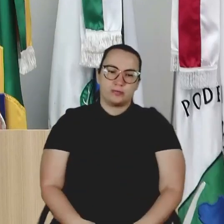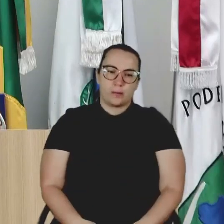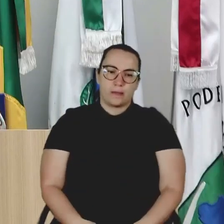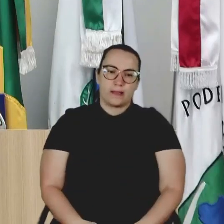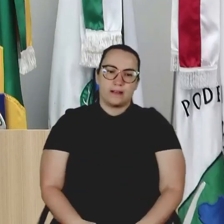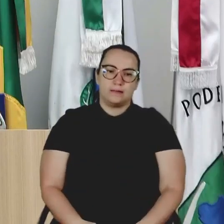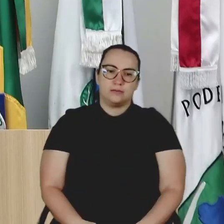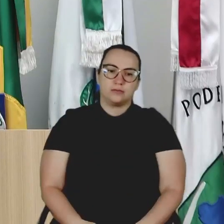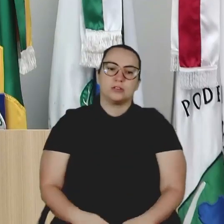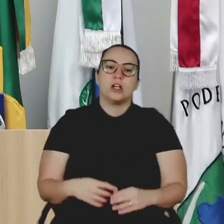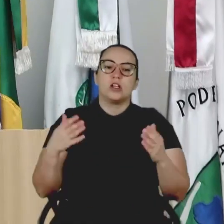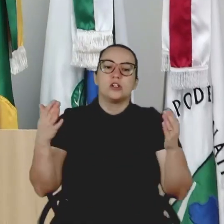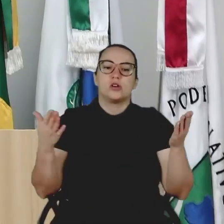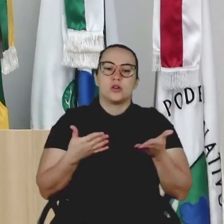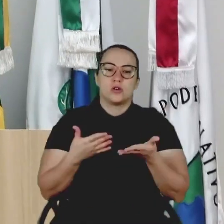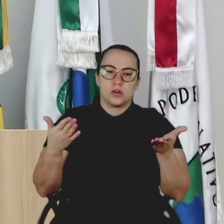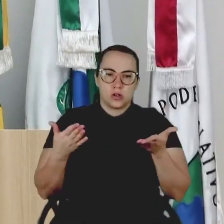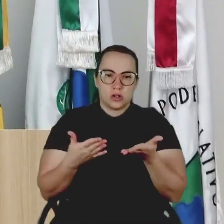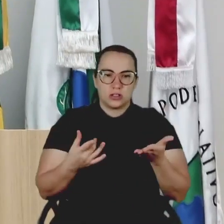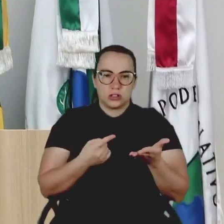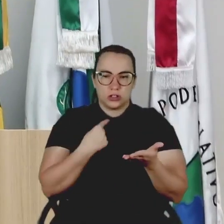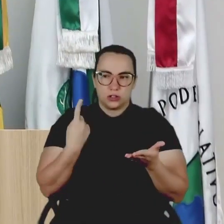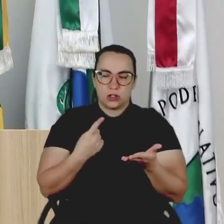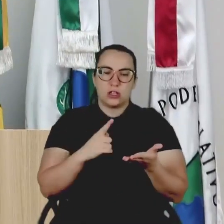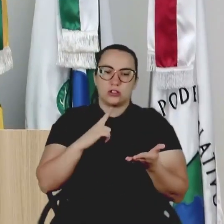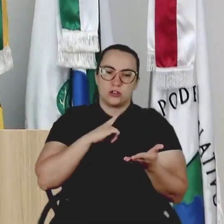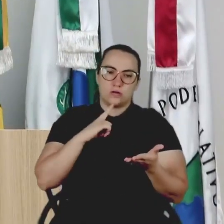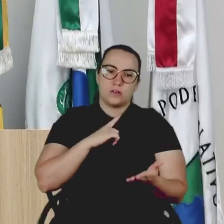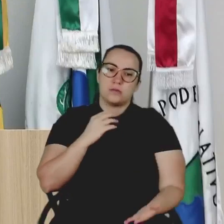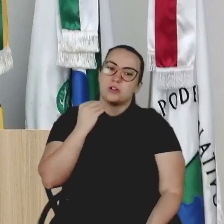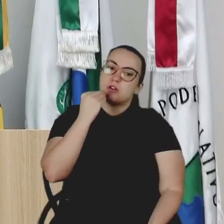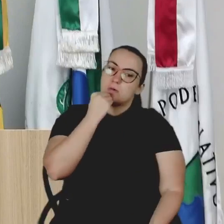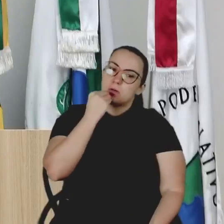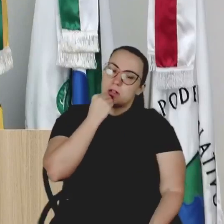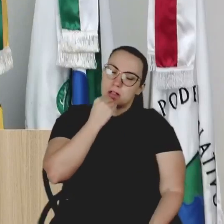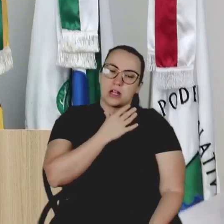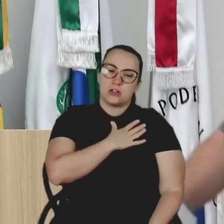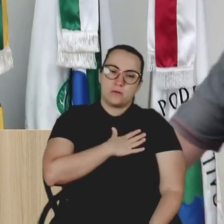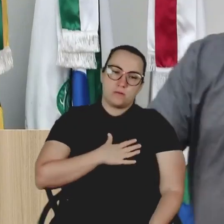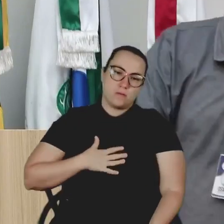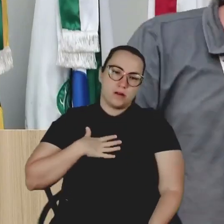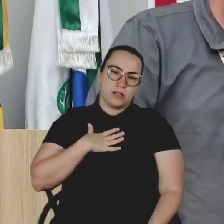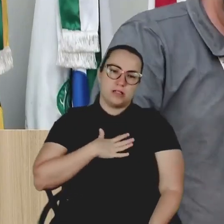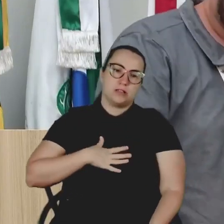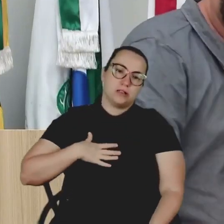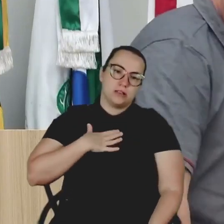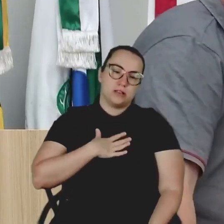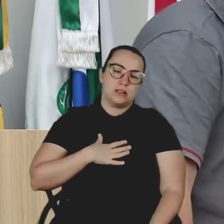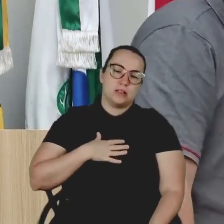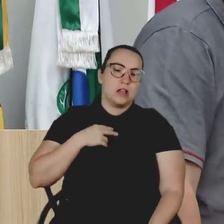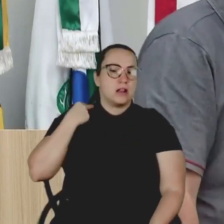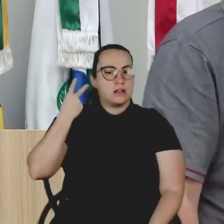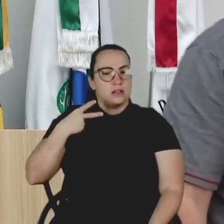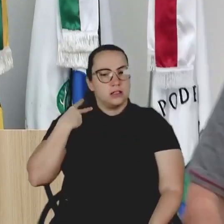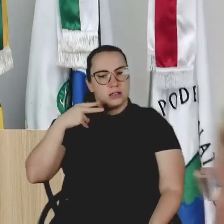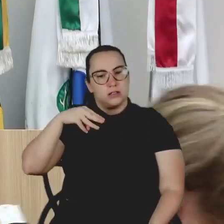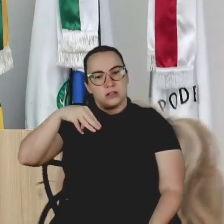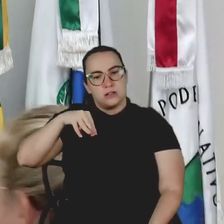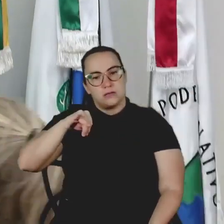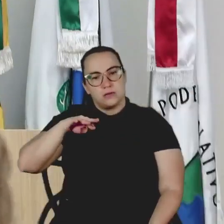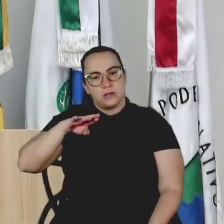Hoje nós tivemos a oportunidade e o prazer, através da vereadora Mirelle,